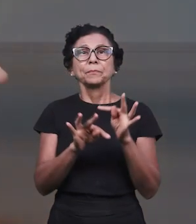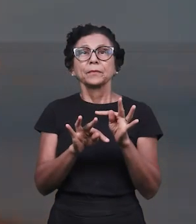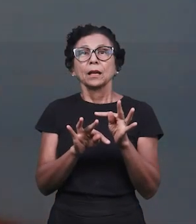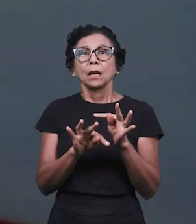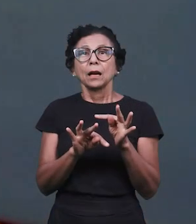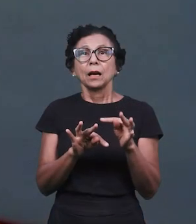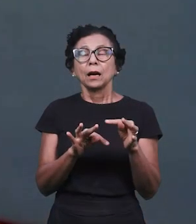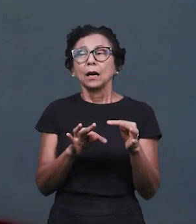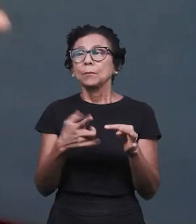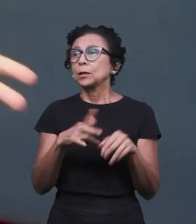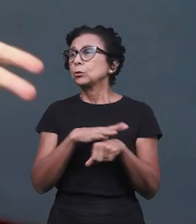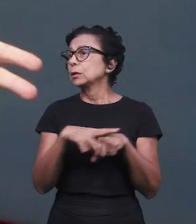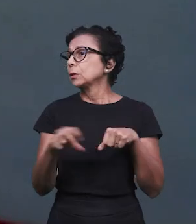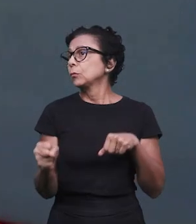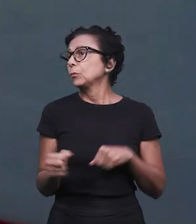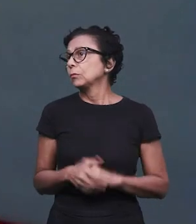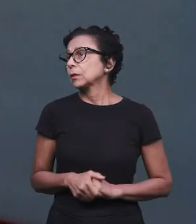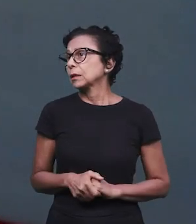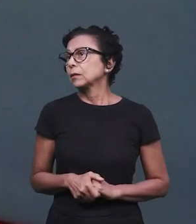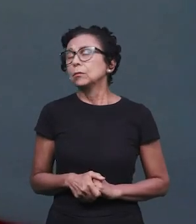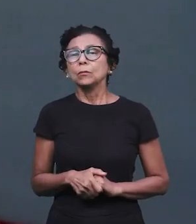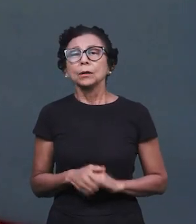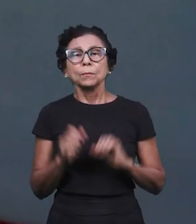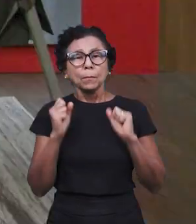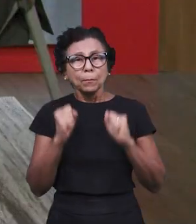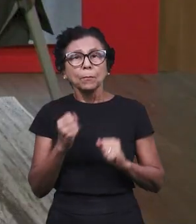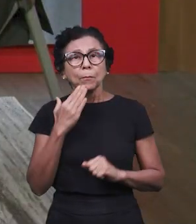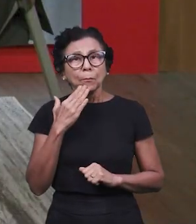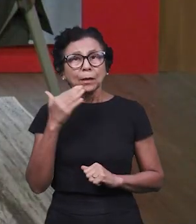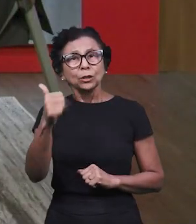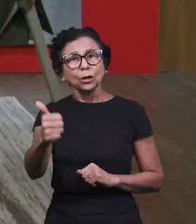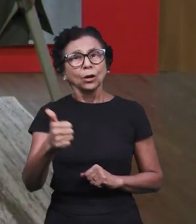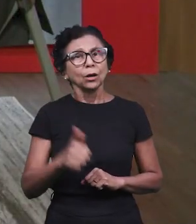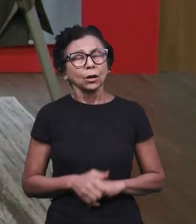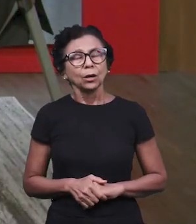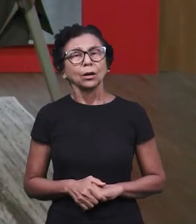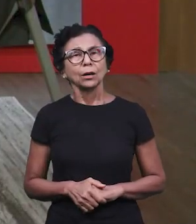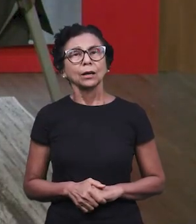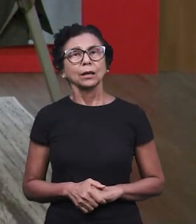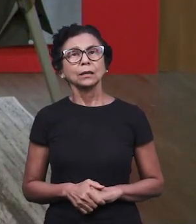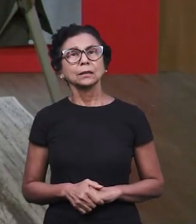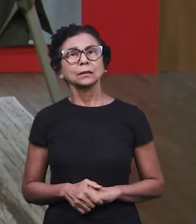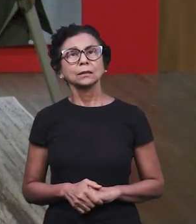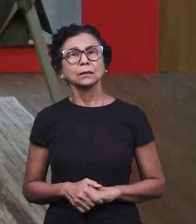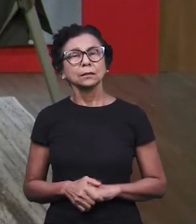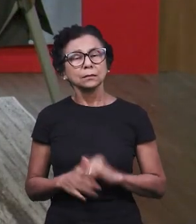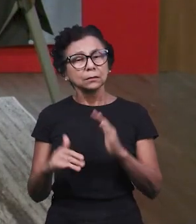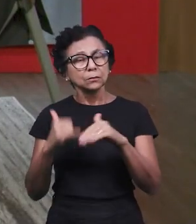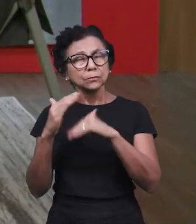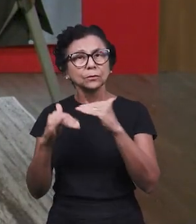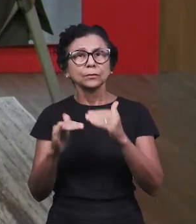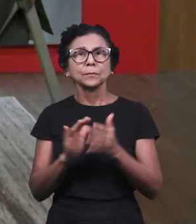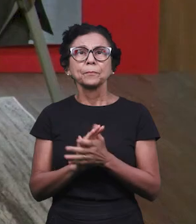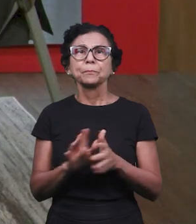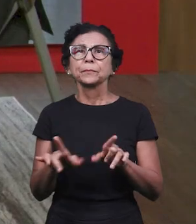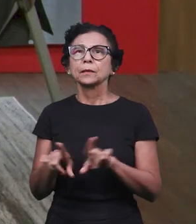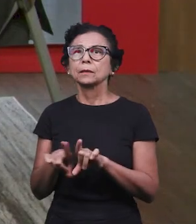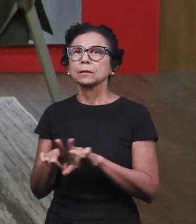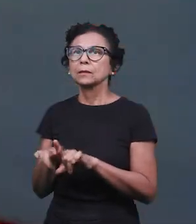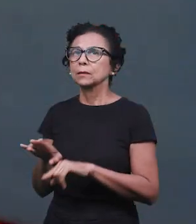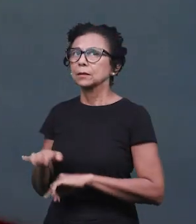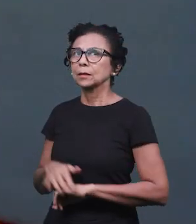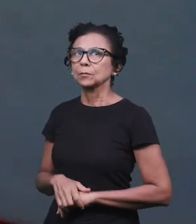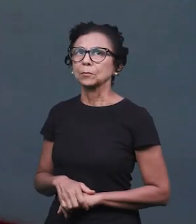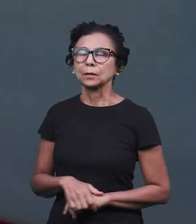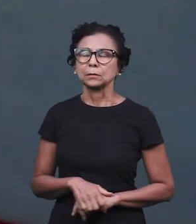tem cura. Sim, mas tem melhoras. Melhorar o quadro já é bem positivo, né? E outra coisa, pastor, você identifica a